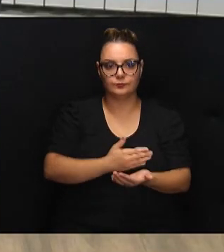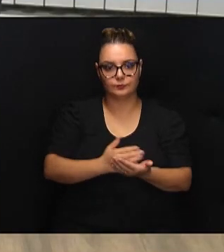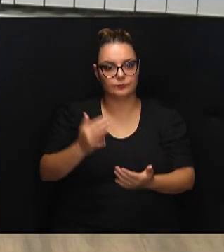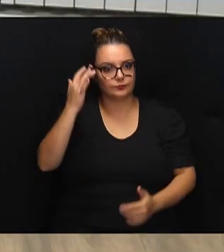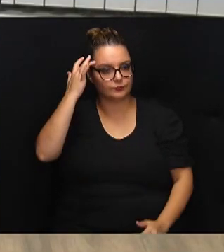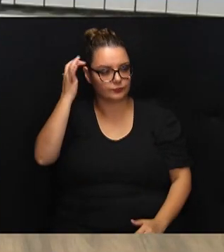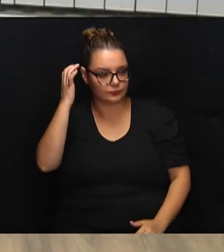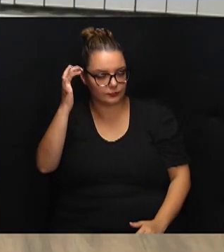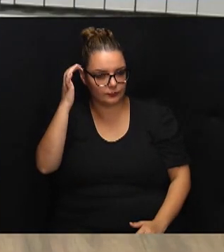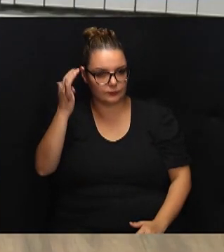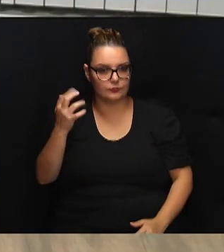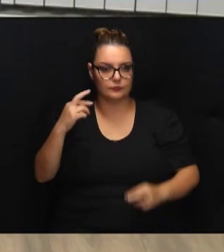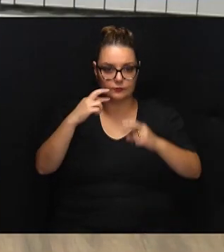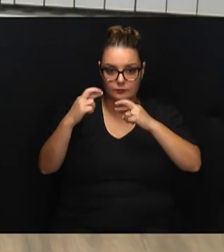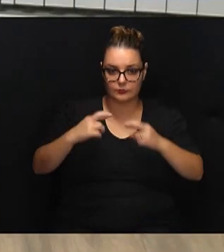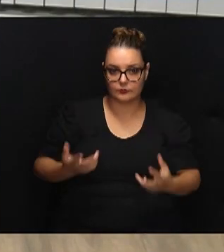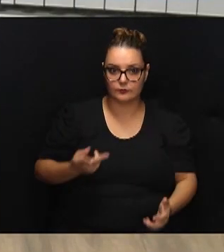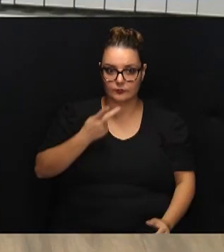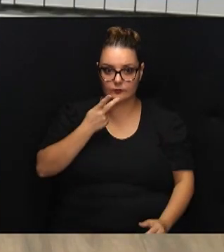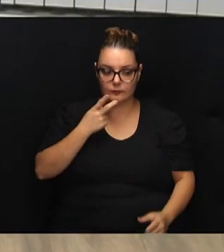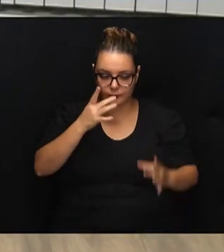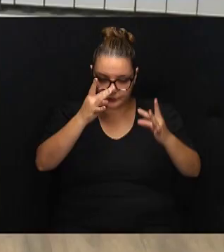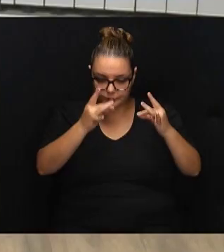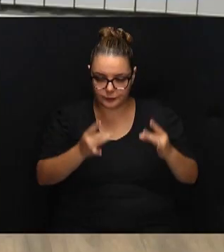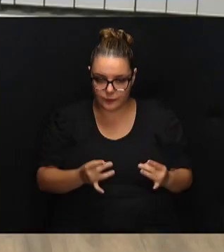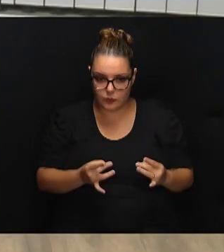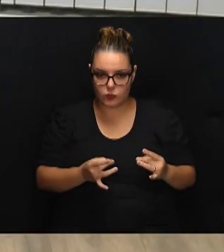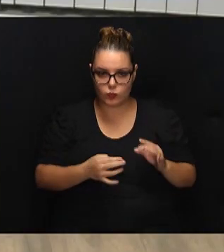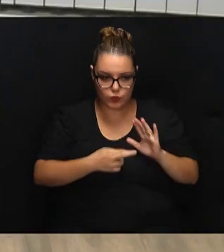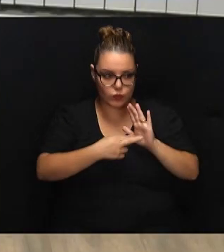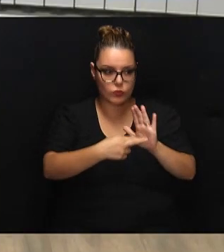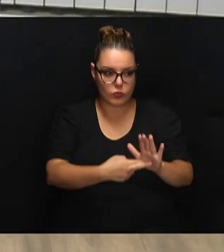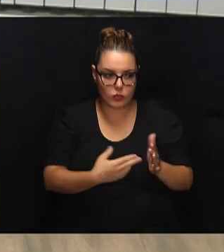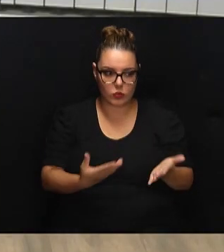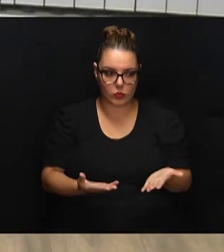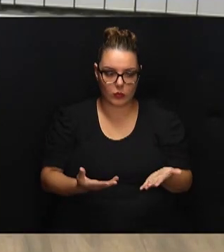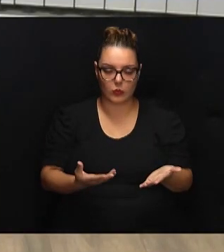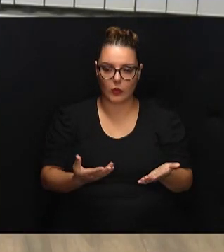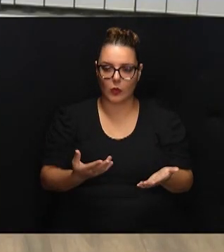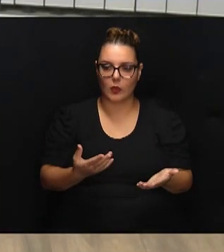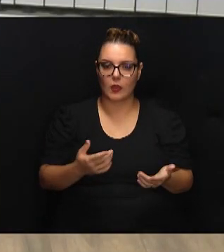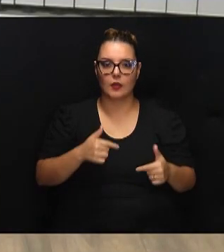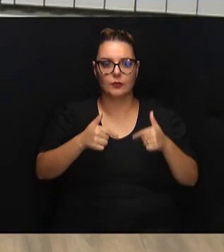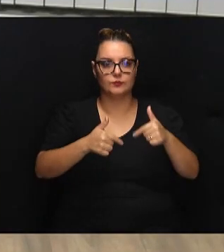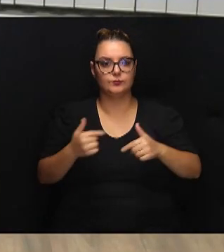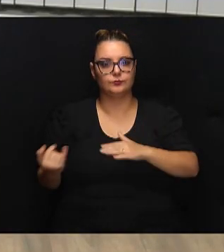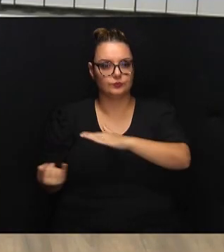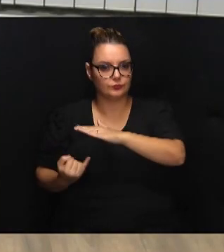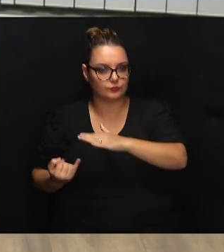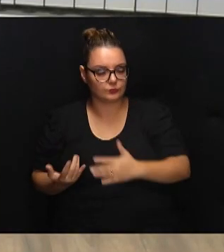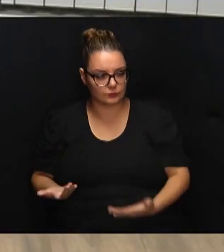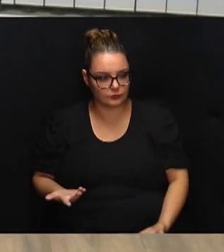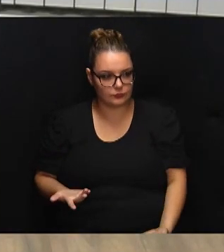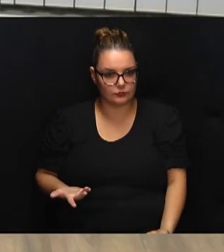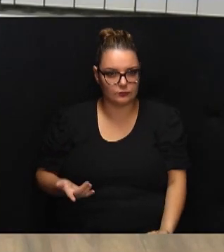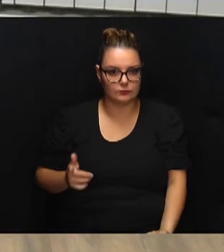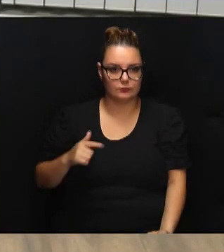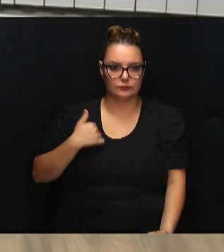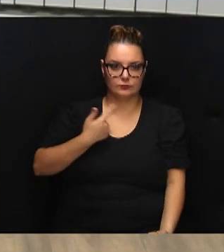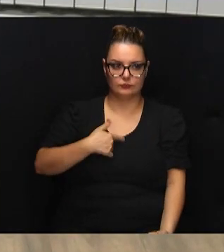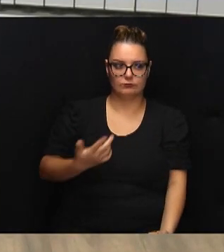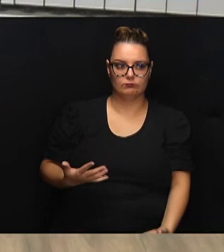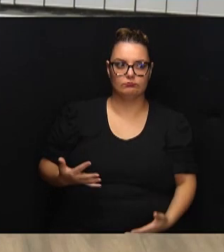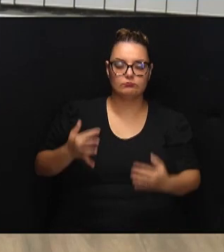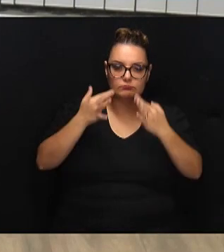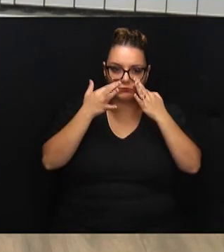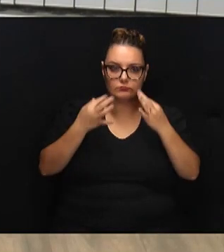para analisar e falar a fundo, referente a essa questão do trabalho da informalidade, a gente se